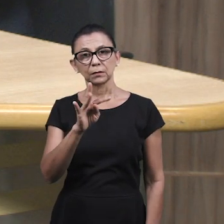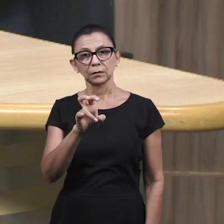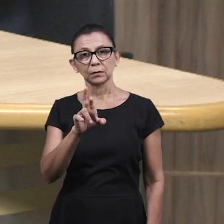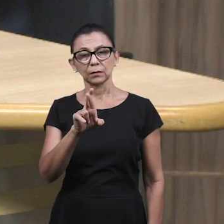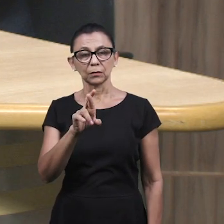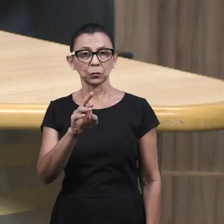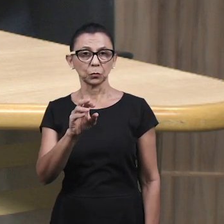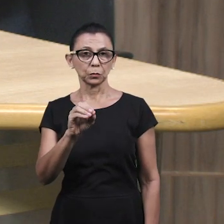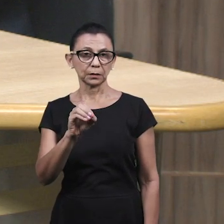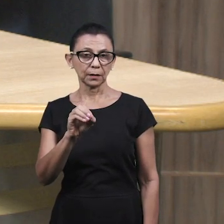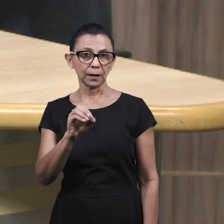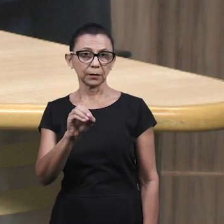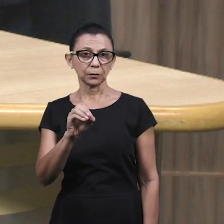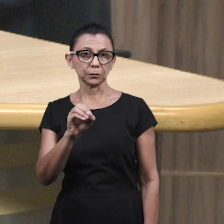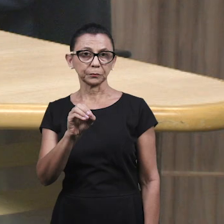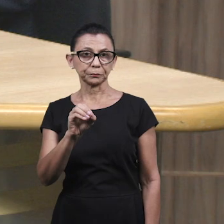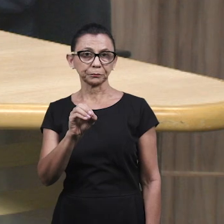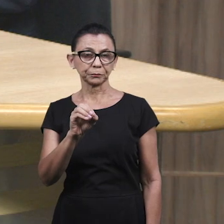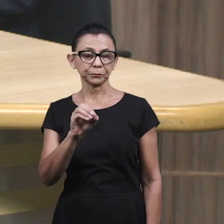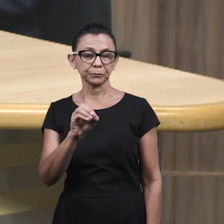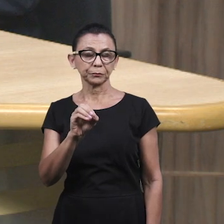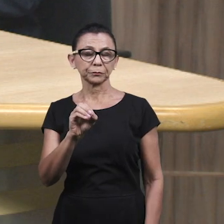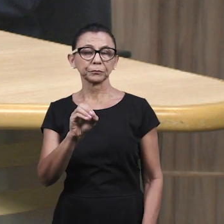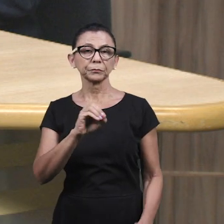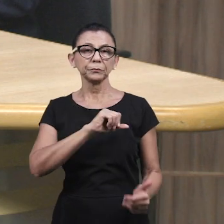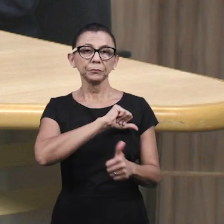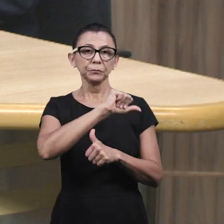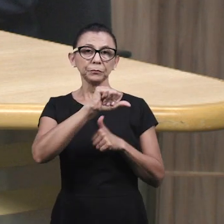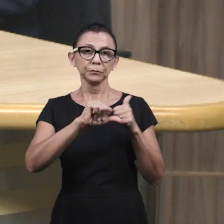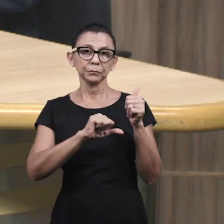religiosa. O centro